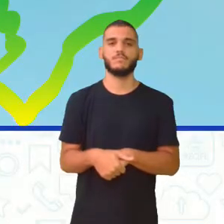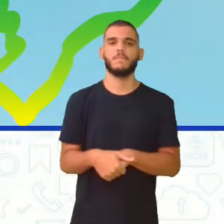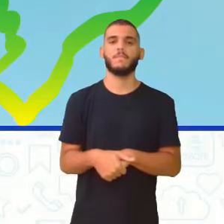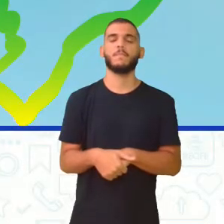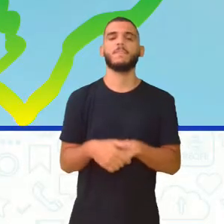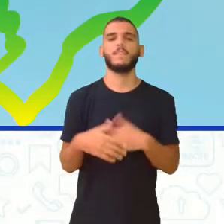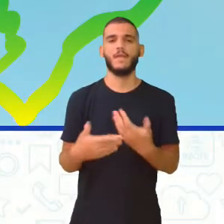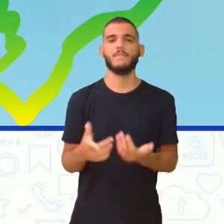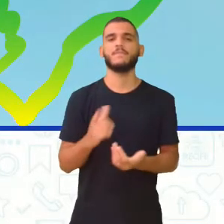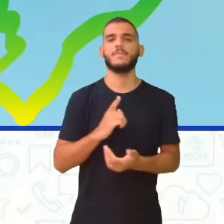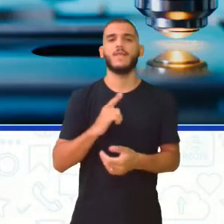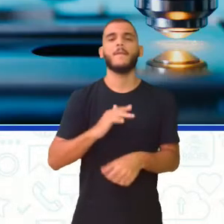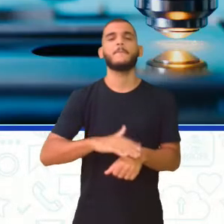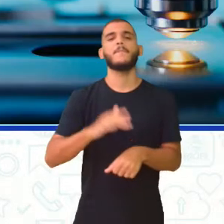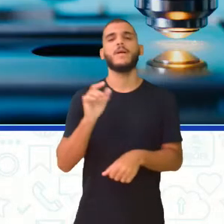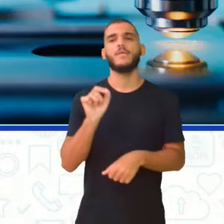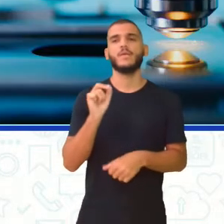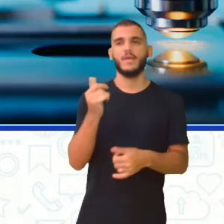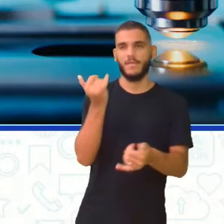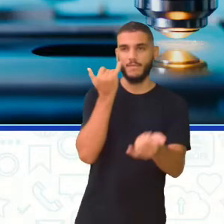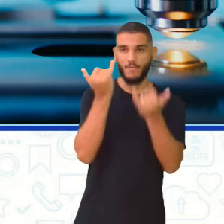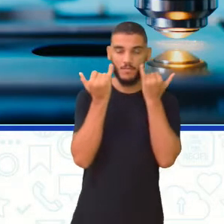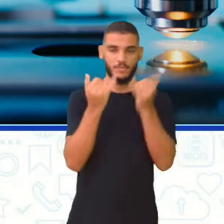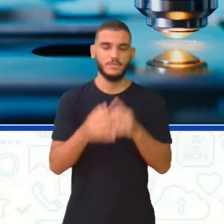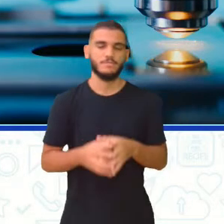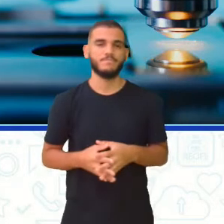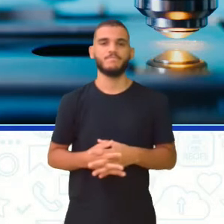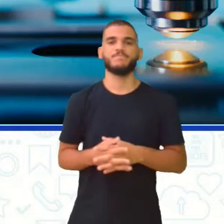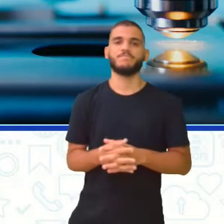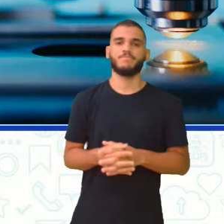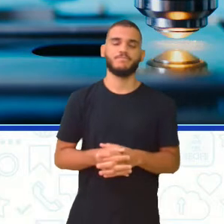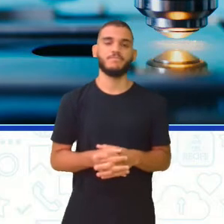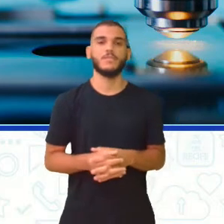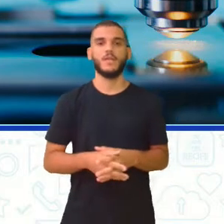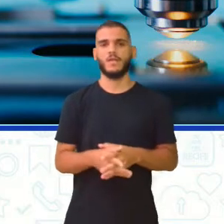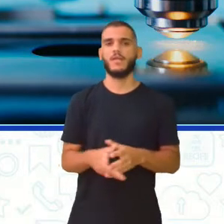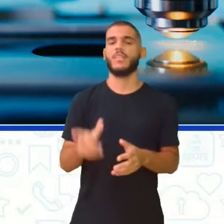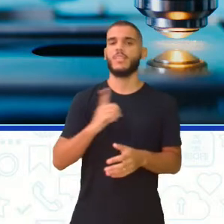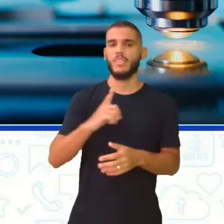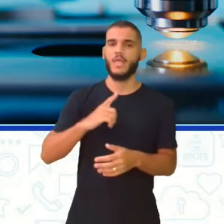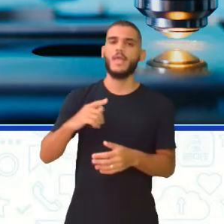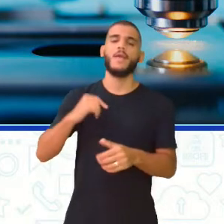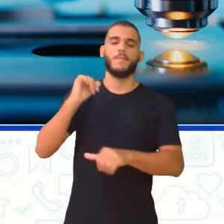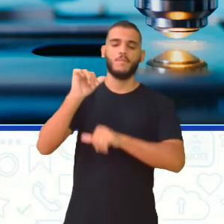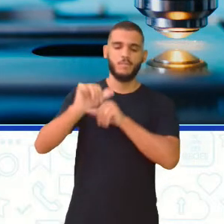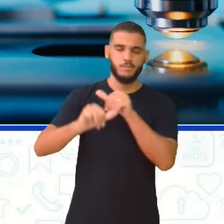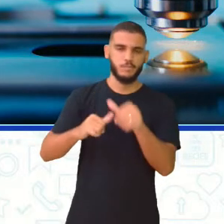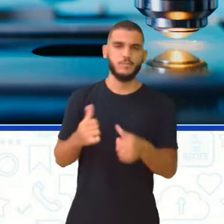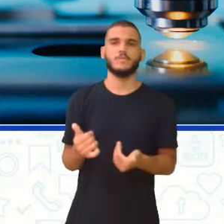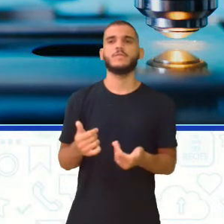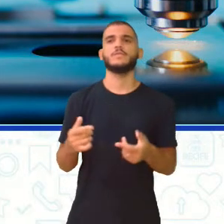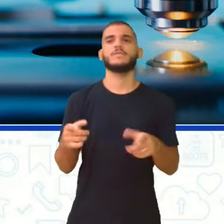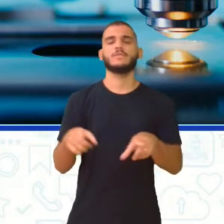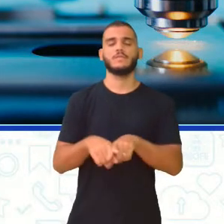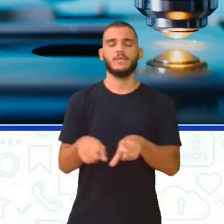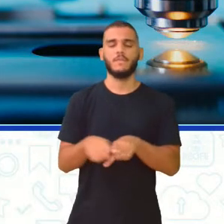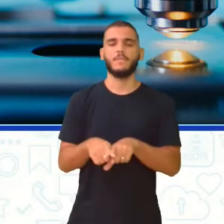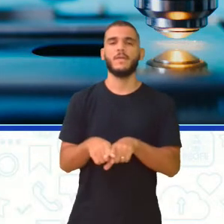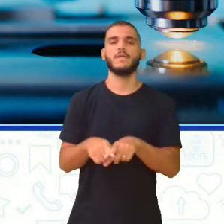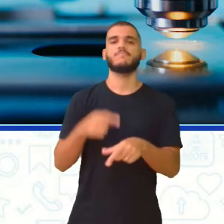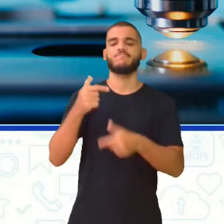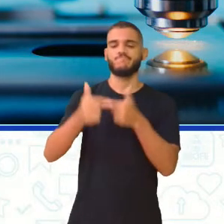ainda dessas curiosidades? Vamos lá? Olha, existe essa modificação, existe